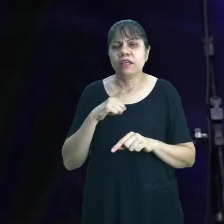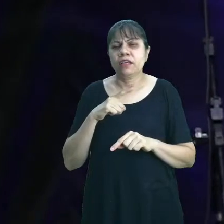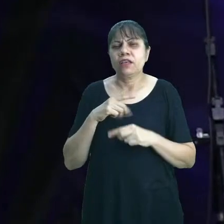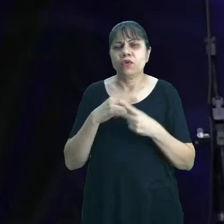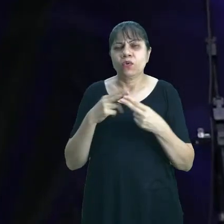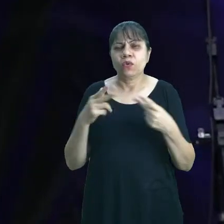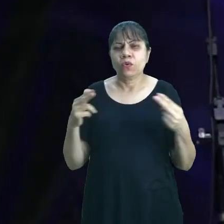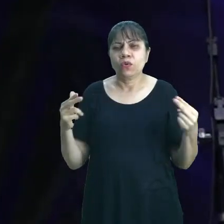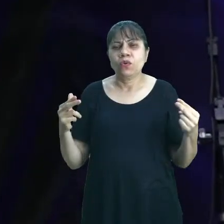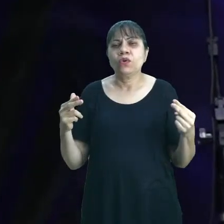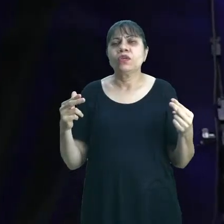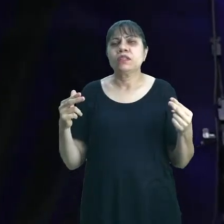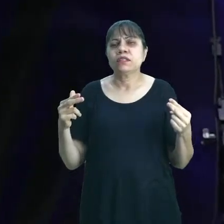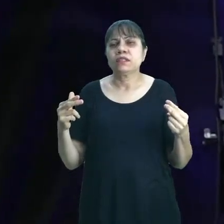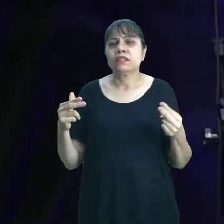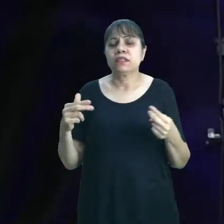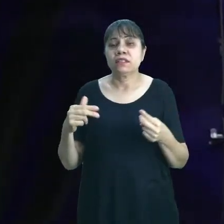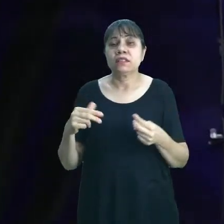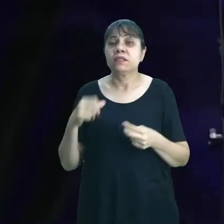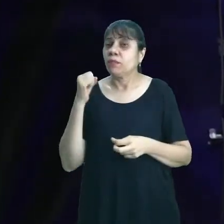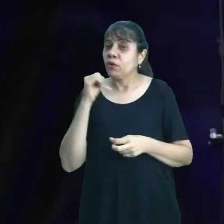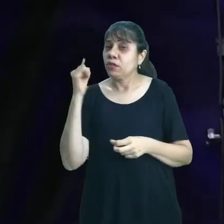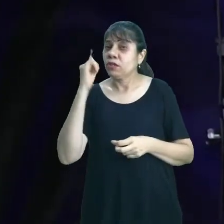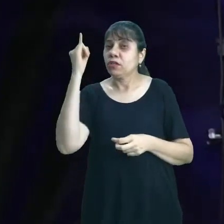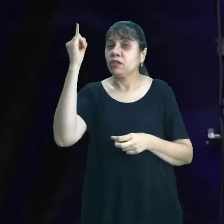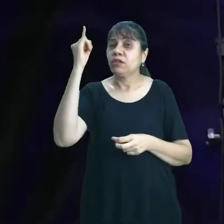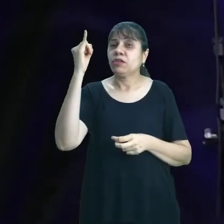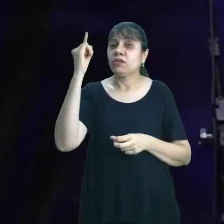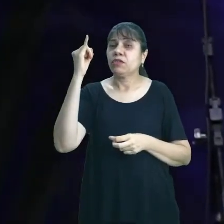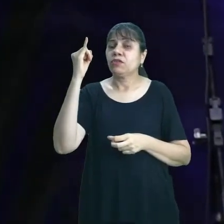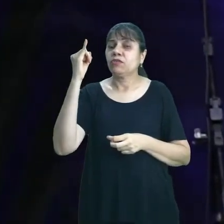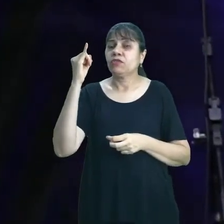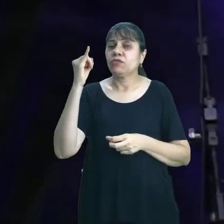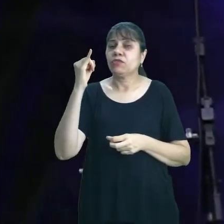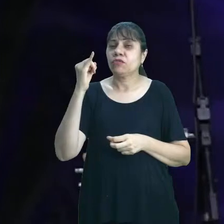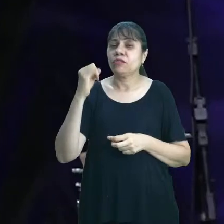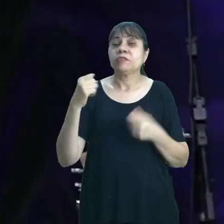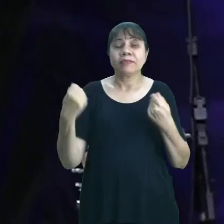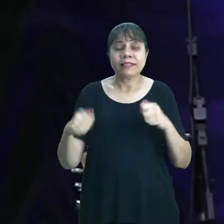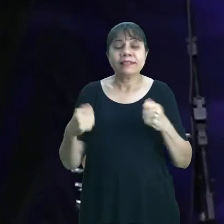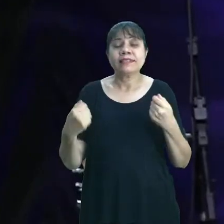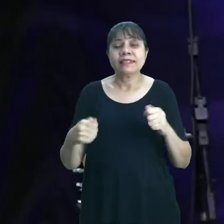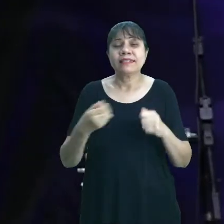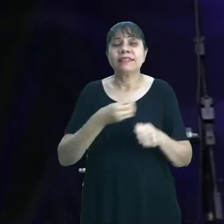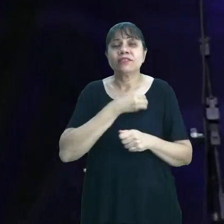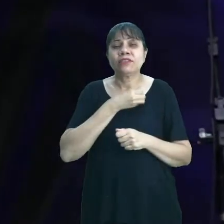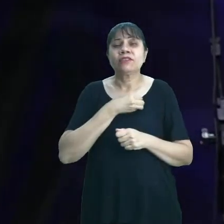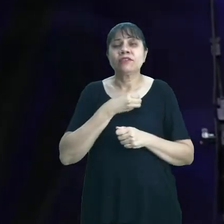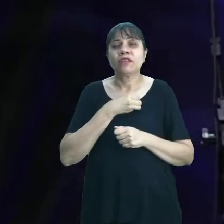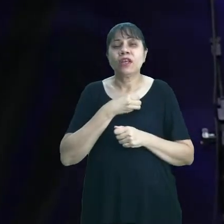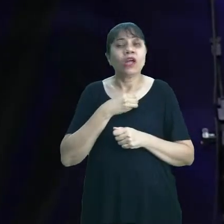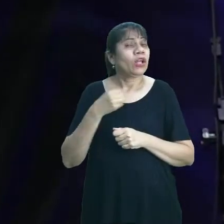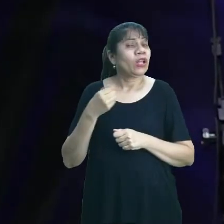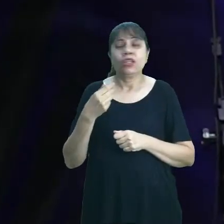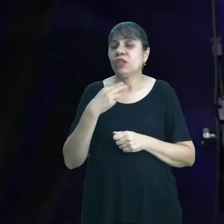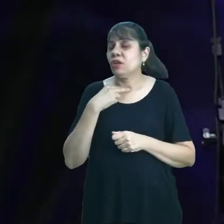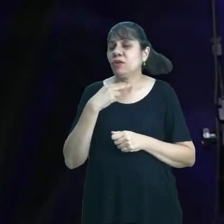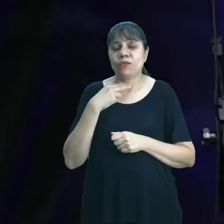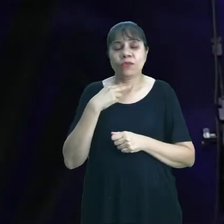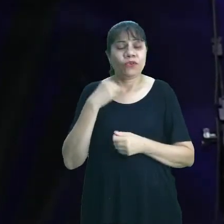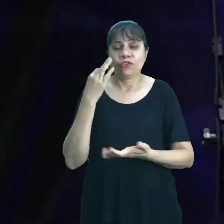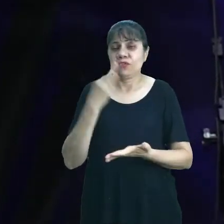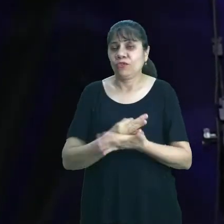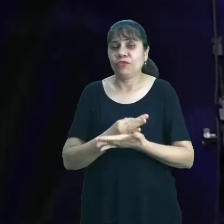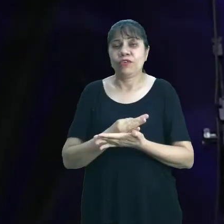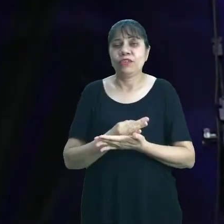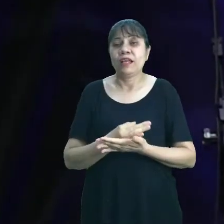E o primeiro que ele nos diz, que não pode faltar na